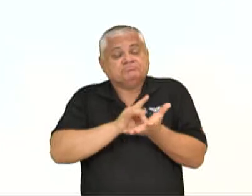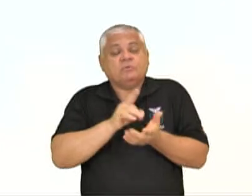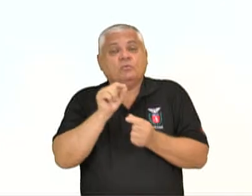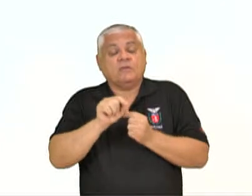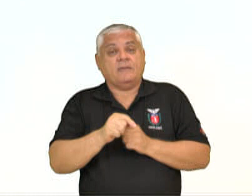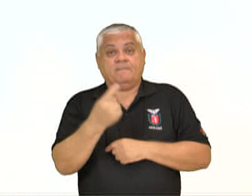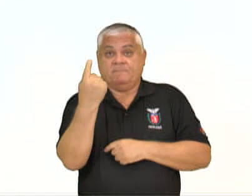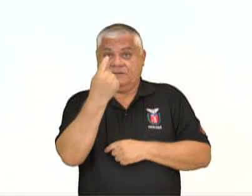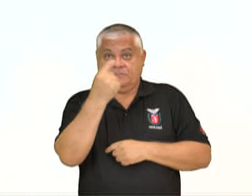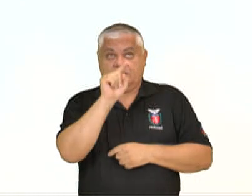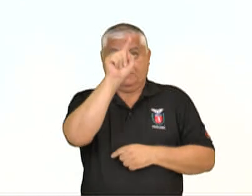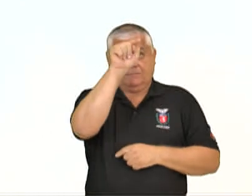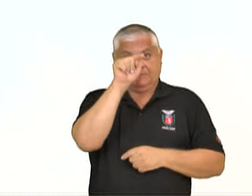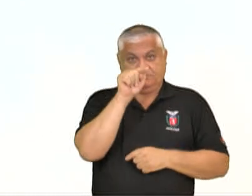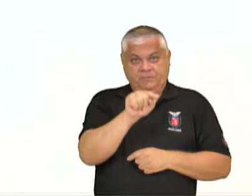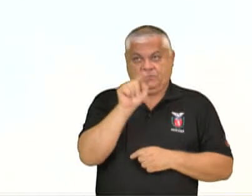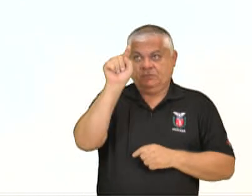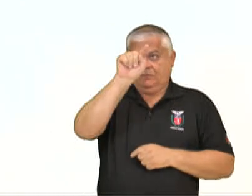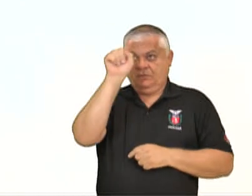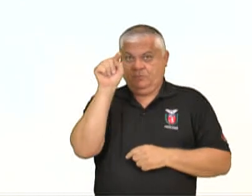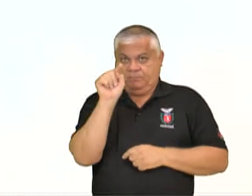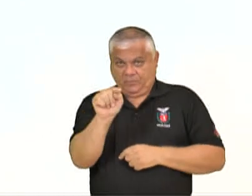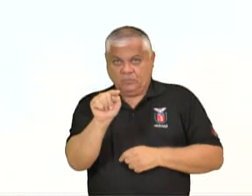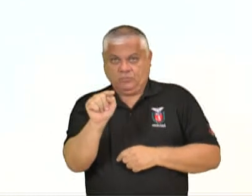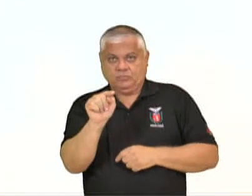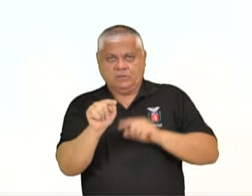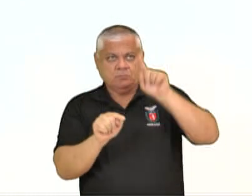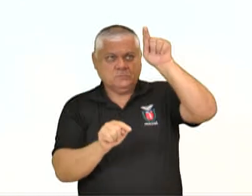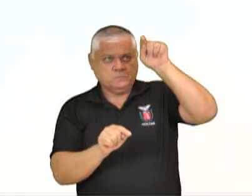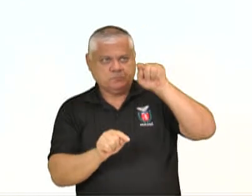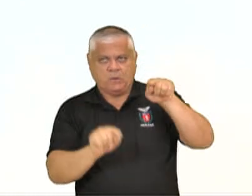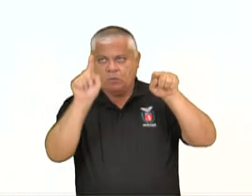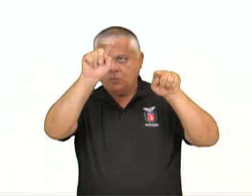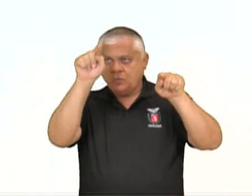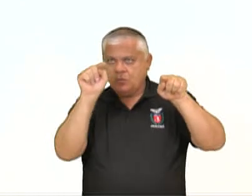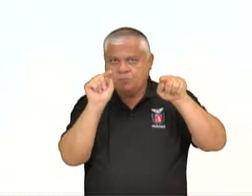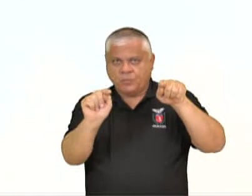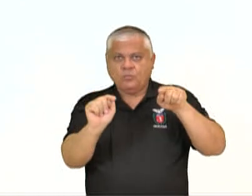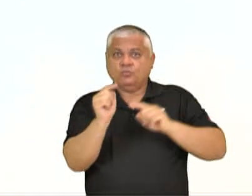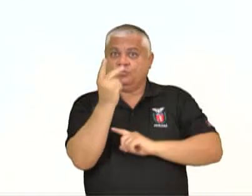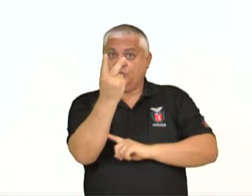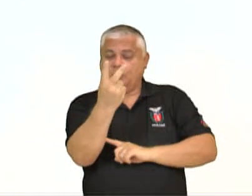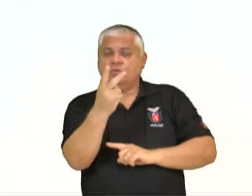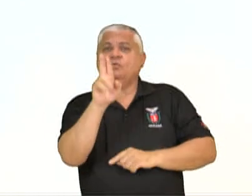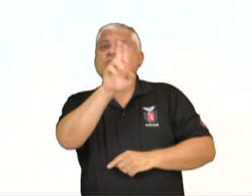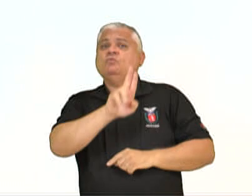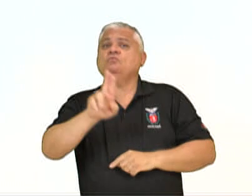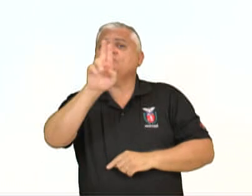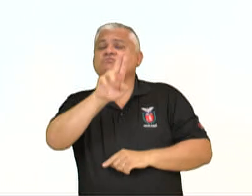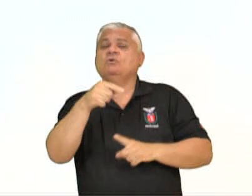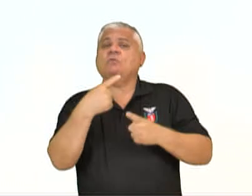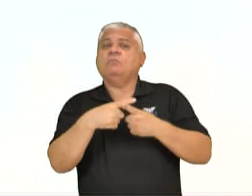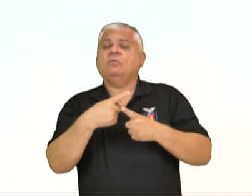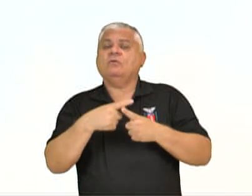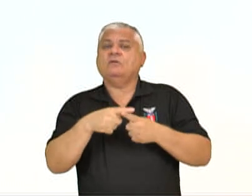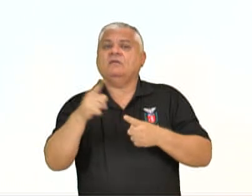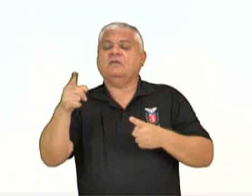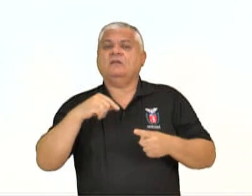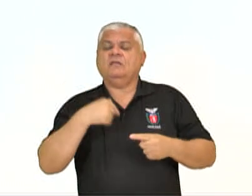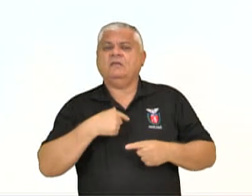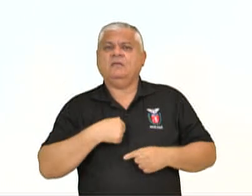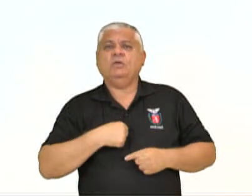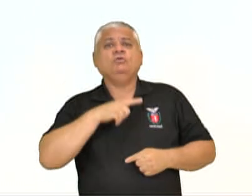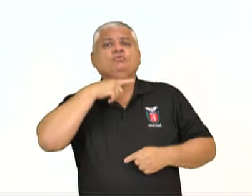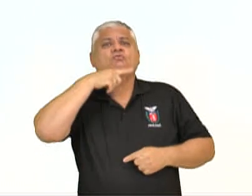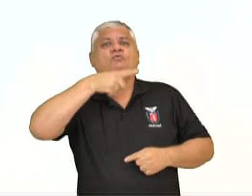essa pontuação, né, o ponto de exclamação e o ponto de interrogação, foi usada para reproduzir a expressão de